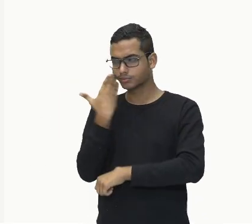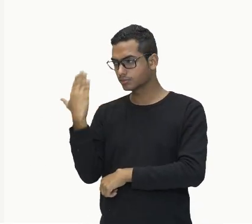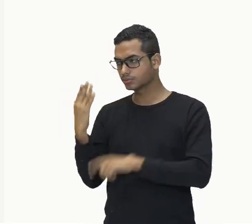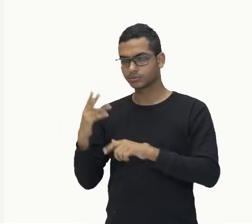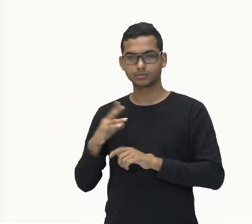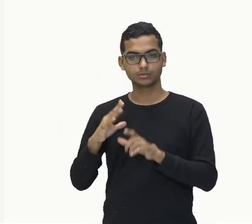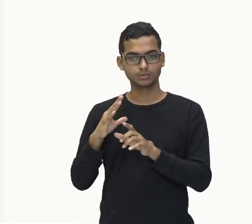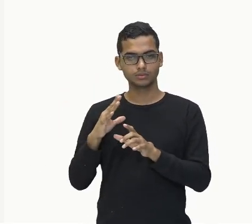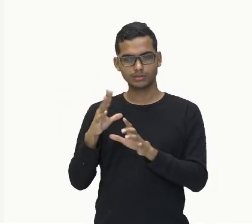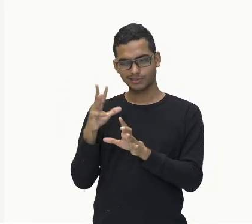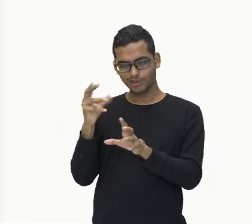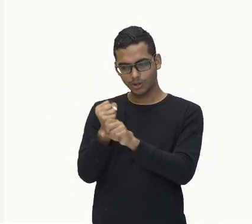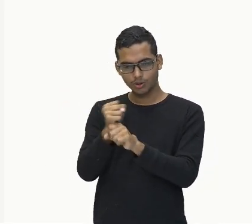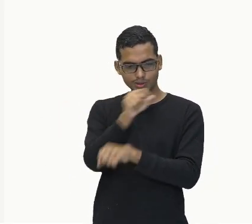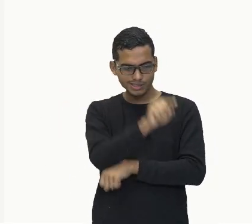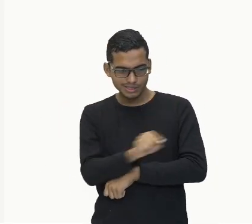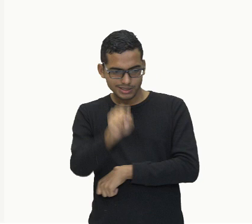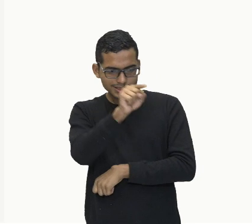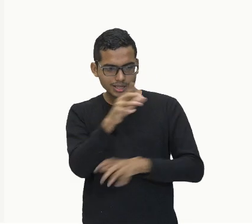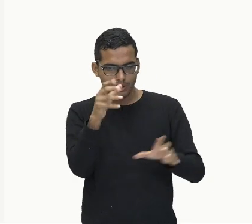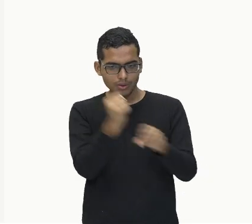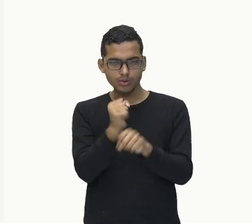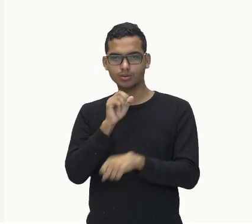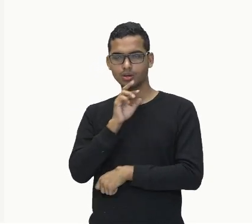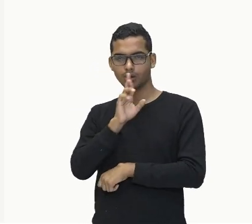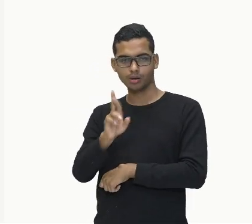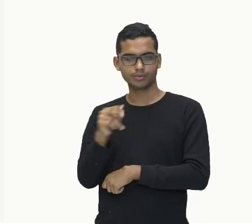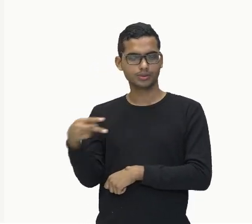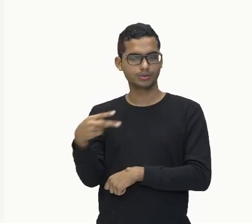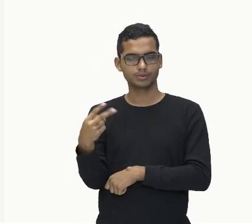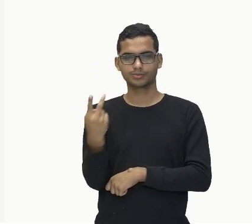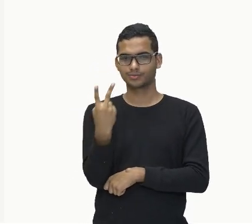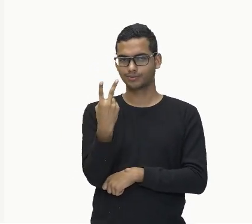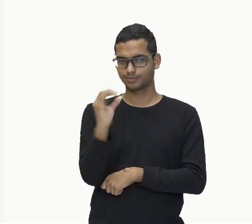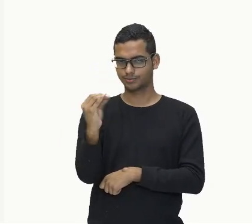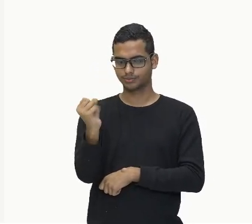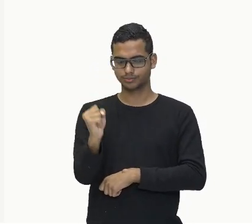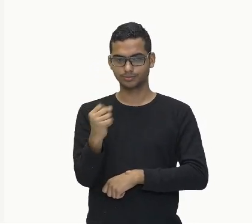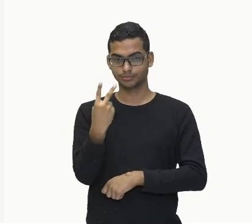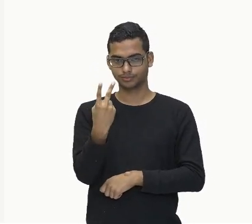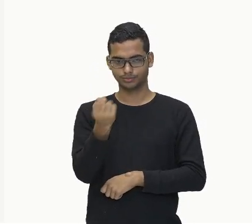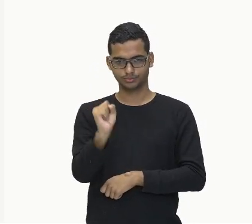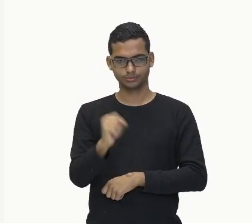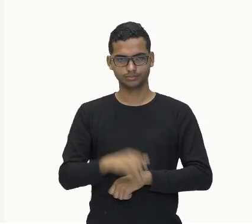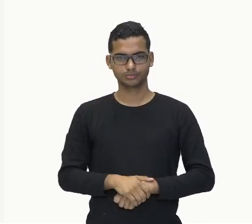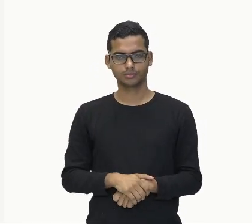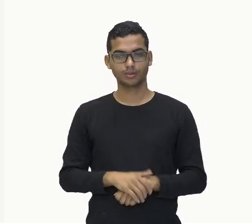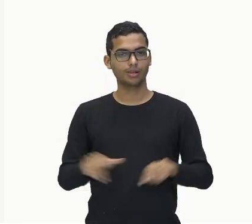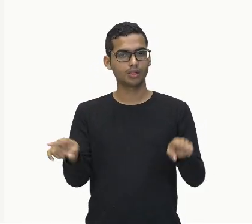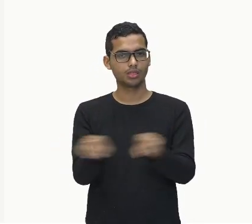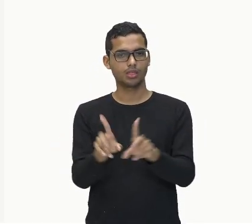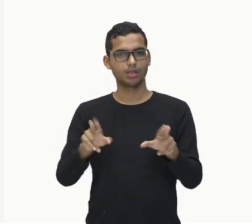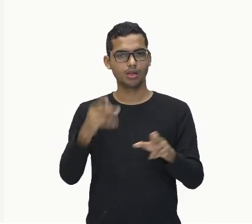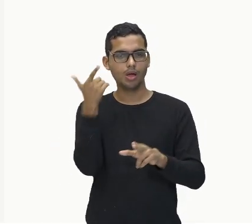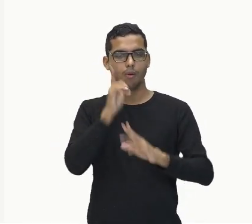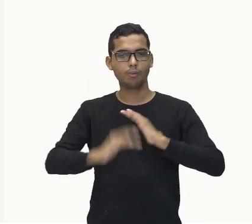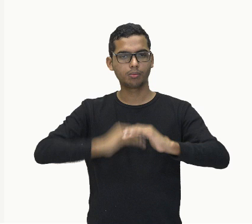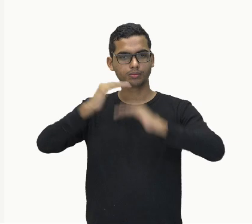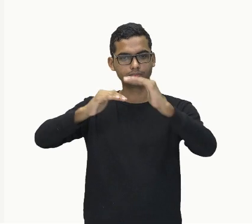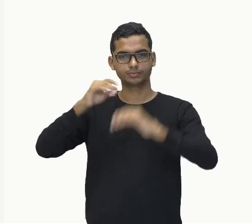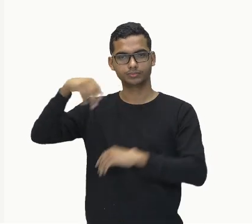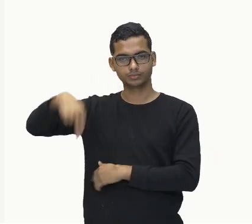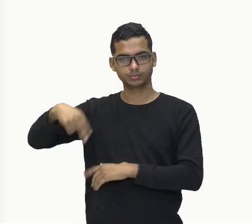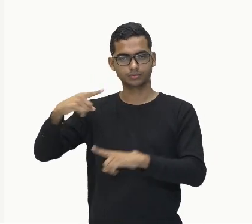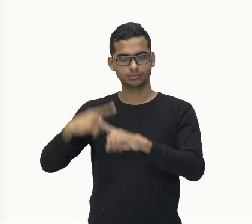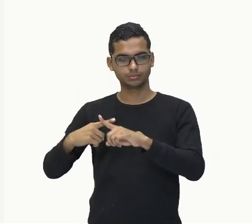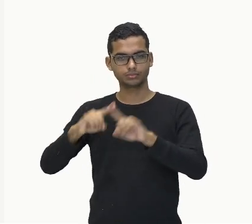a 28. E agora sim a gente desenvolve o n fatorial, que vai ser n vezes